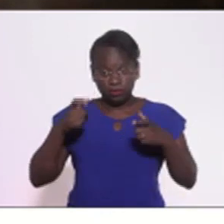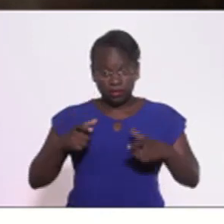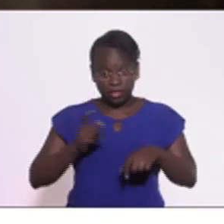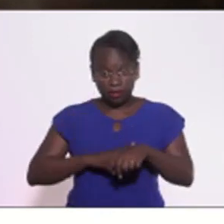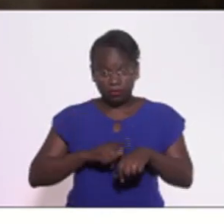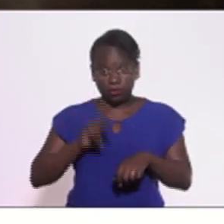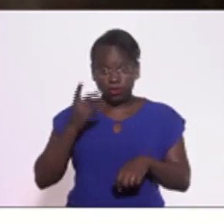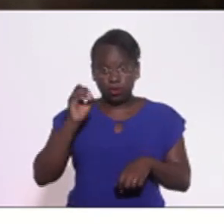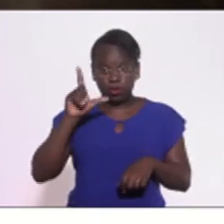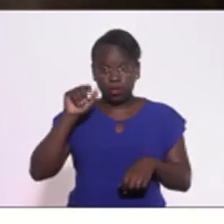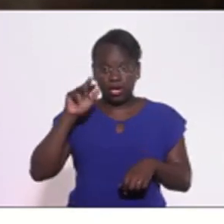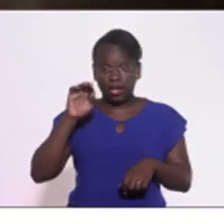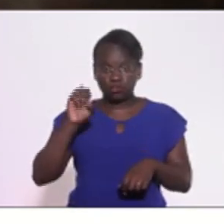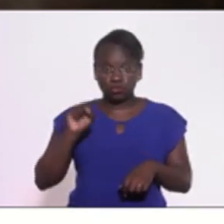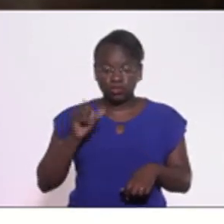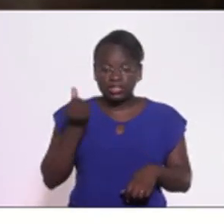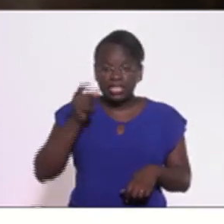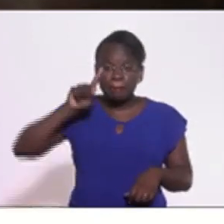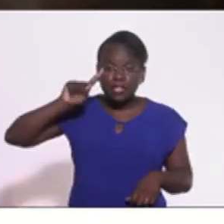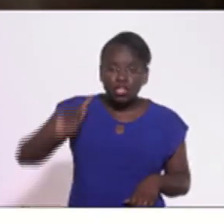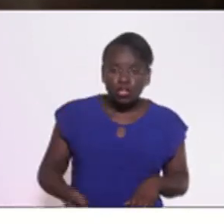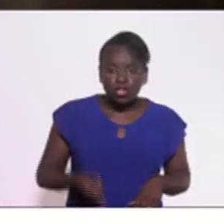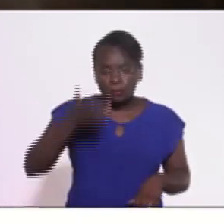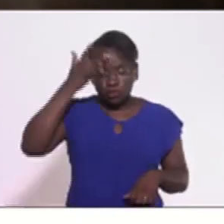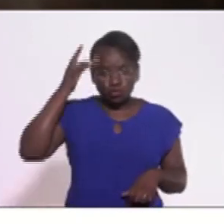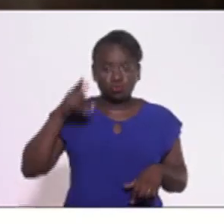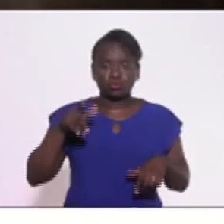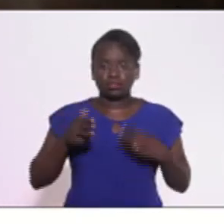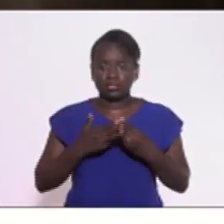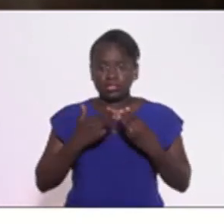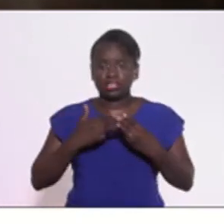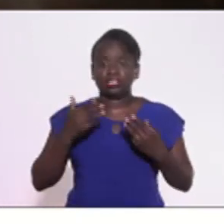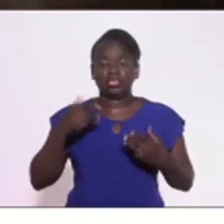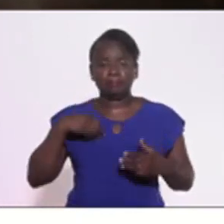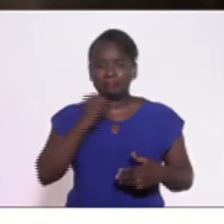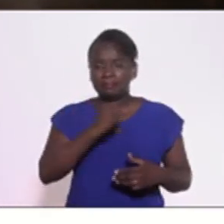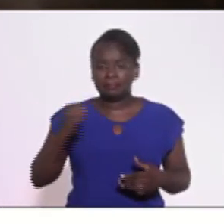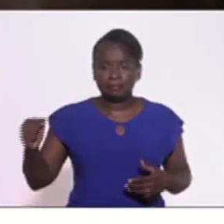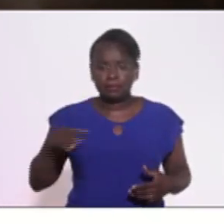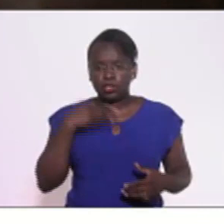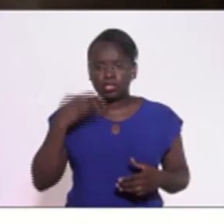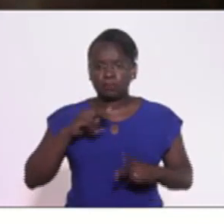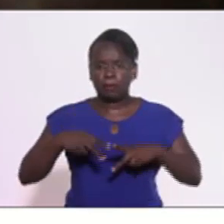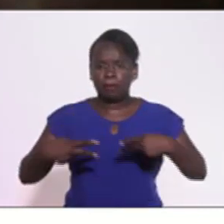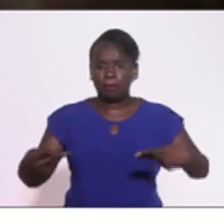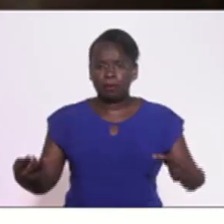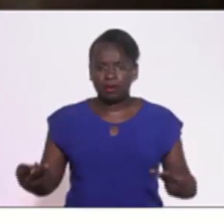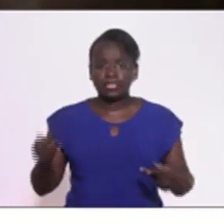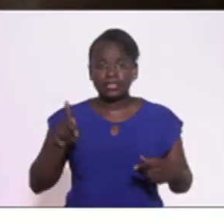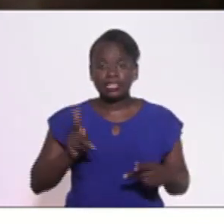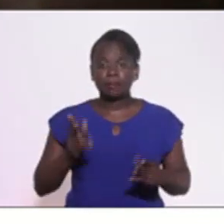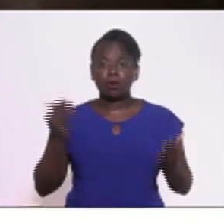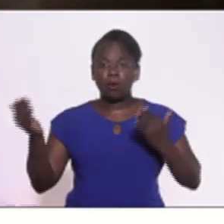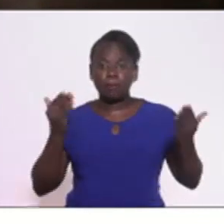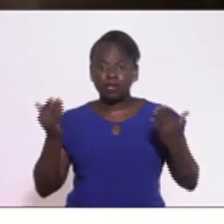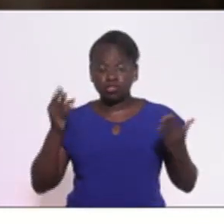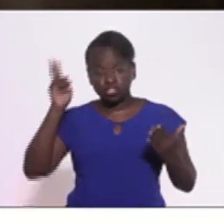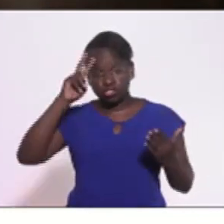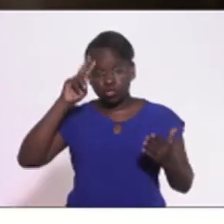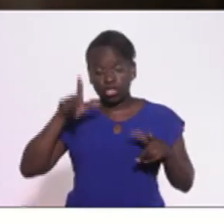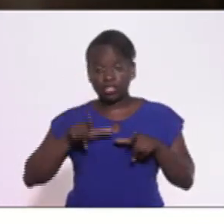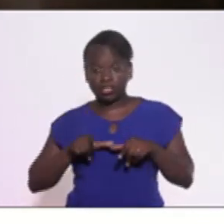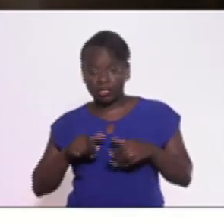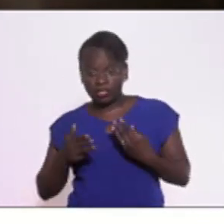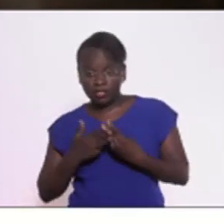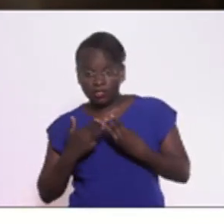6 milhões de judeus foram assassinados. Eu sempre comparei a história do judeu com a história do povo